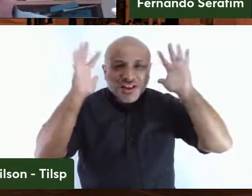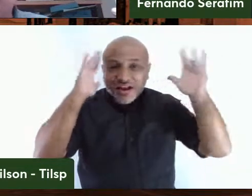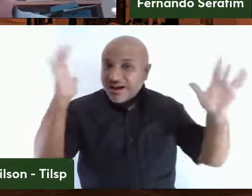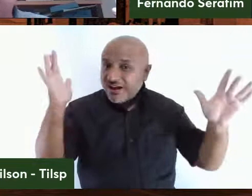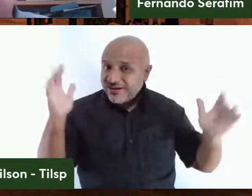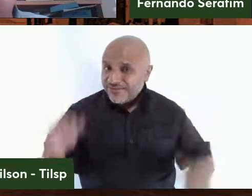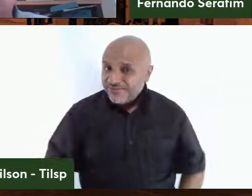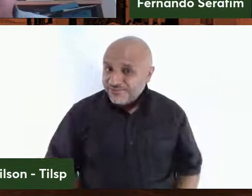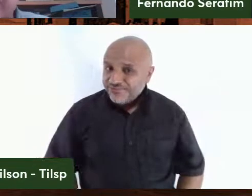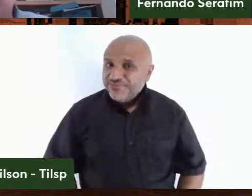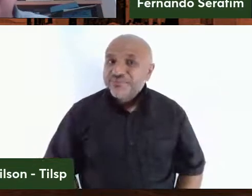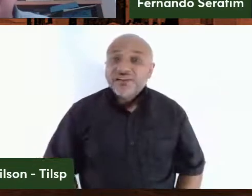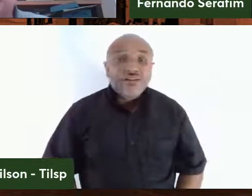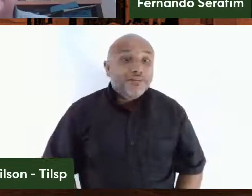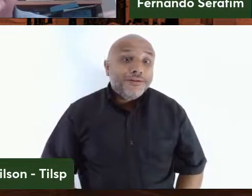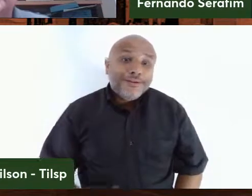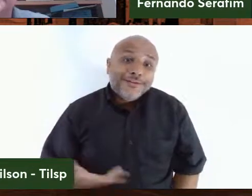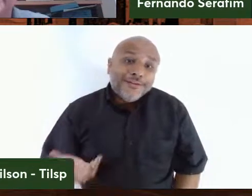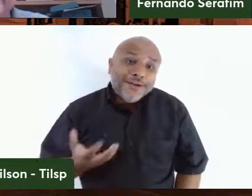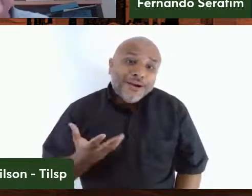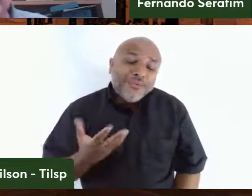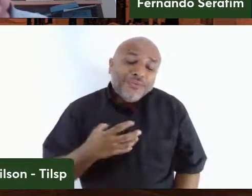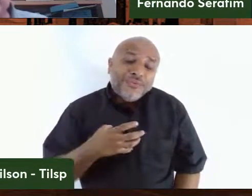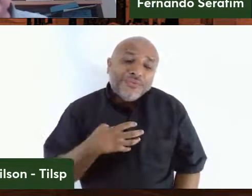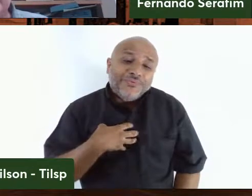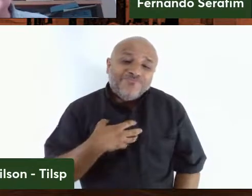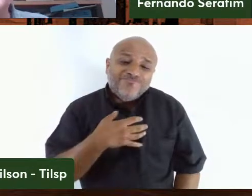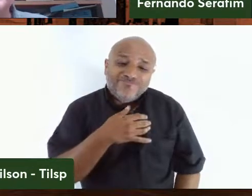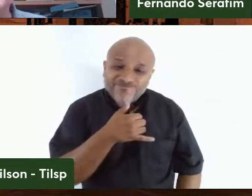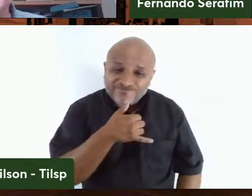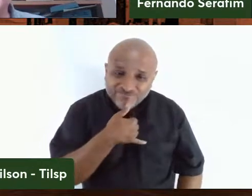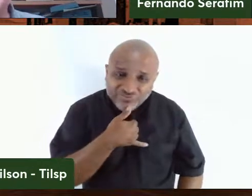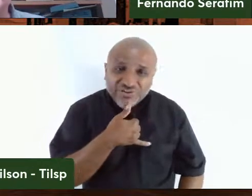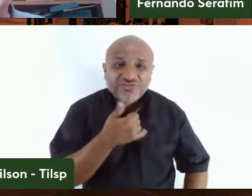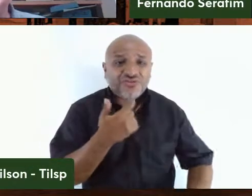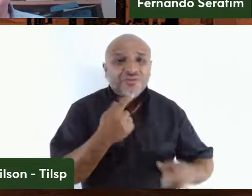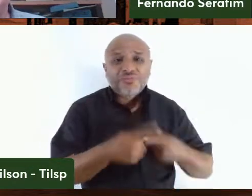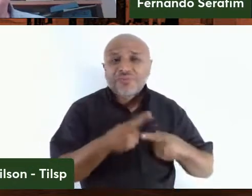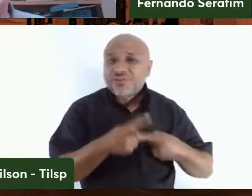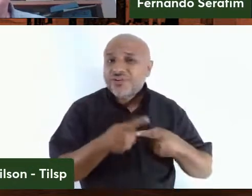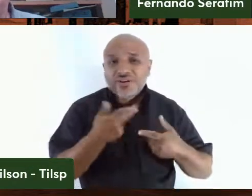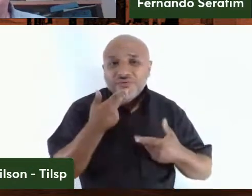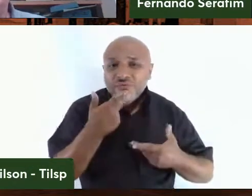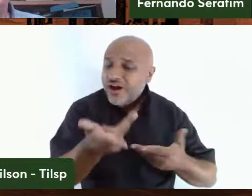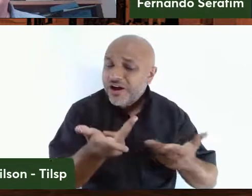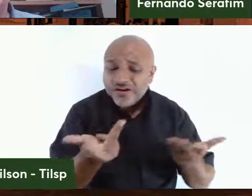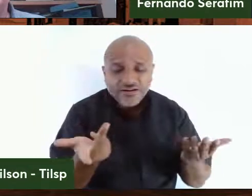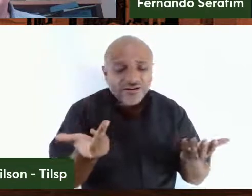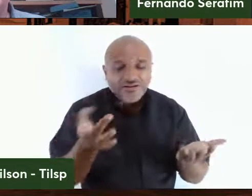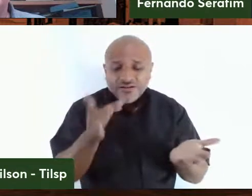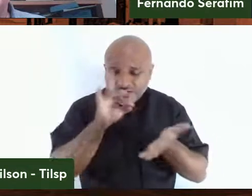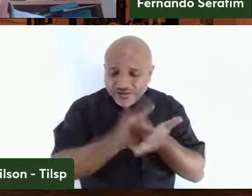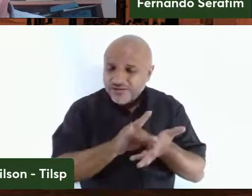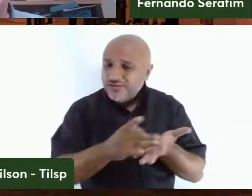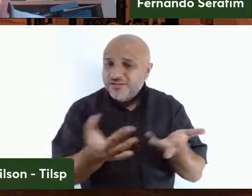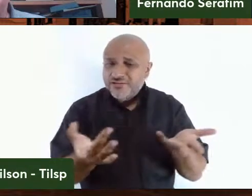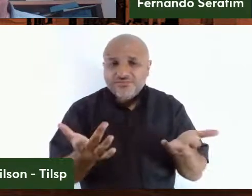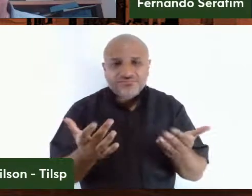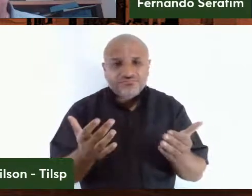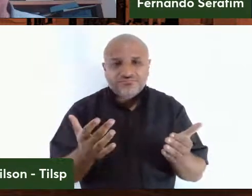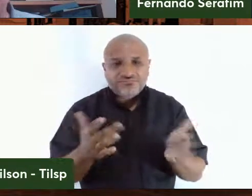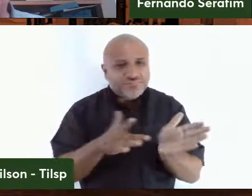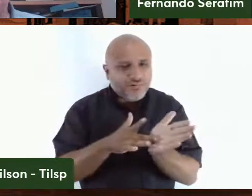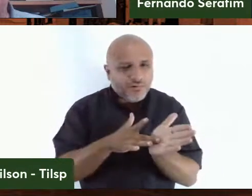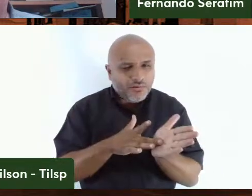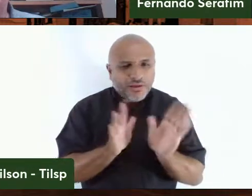E isso é muito triste, porque eu falo sem nenhuma nostalgia, porque